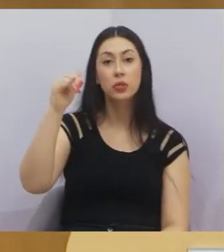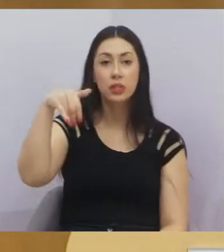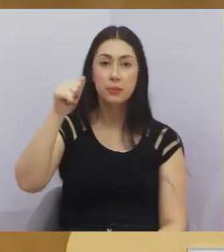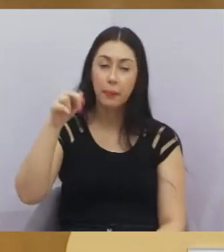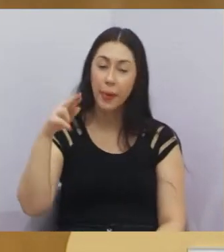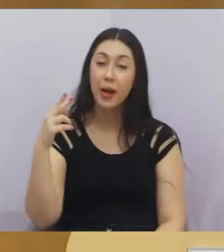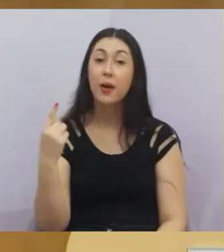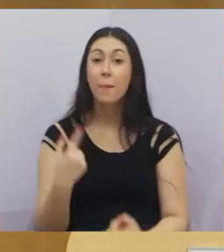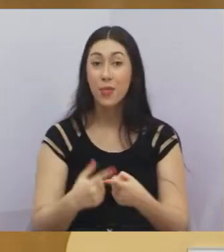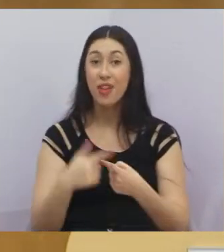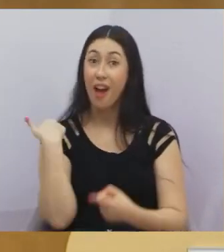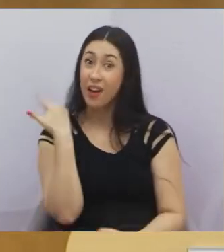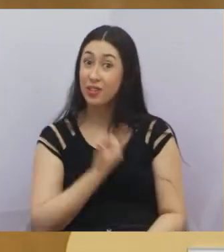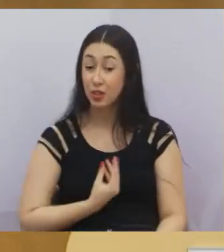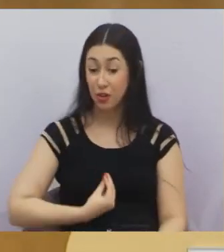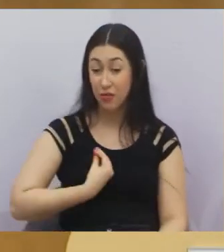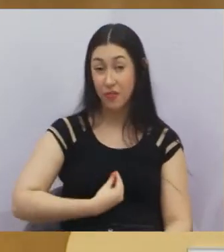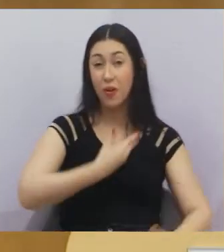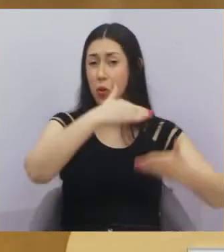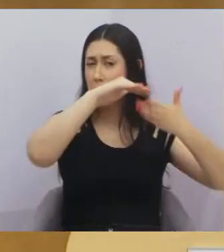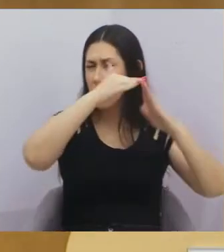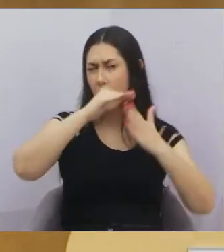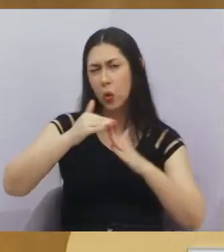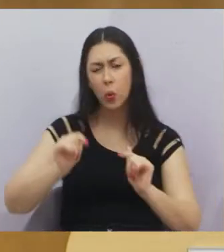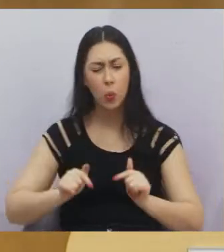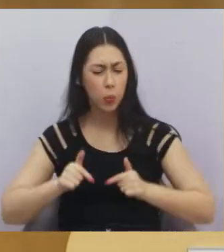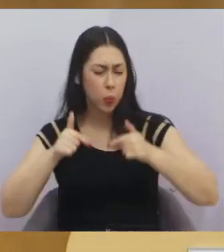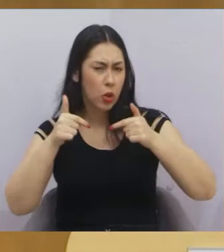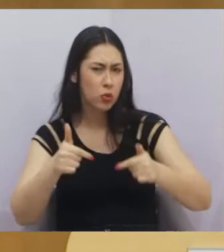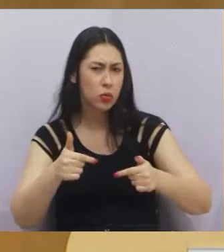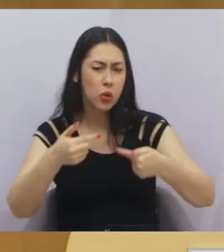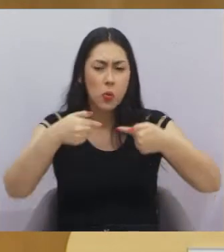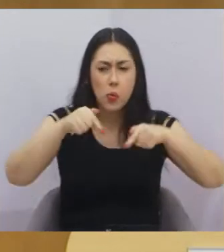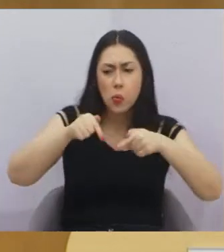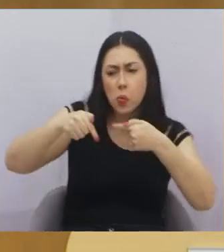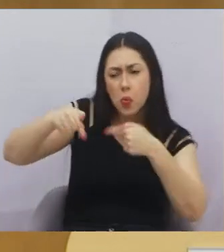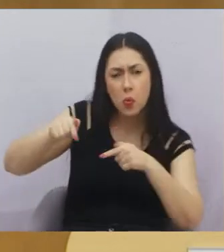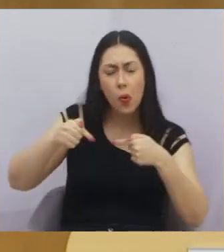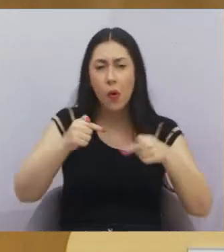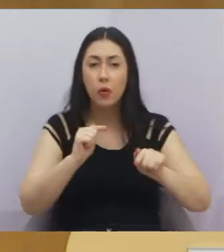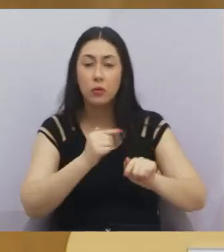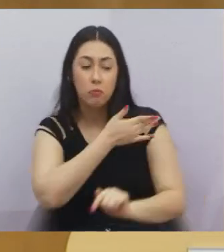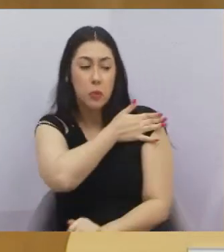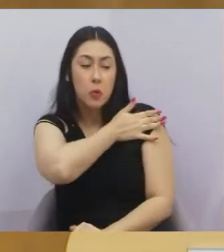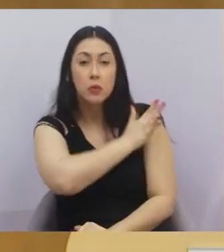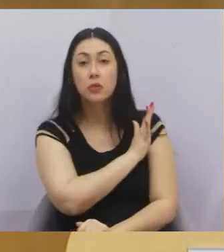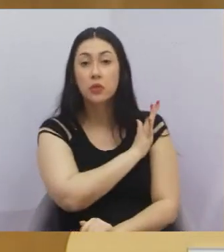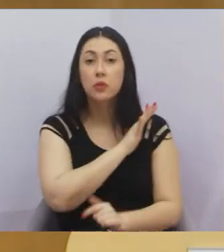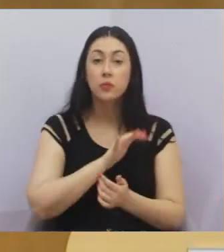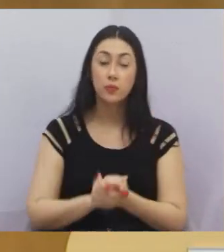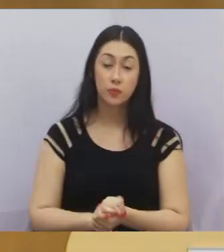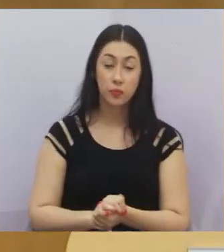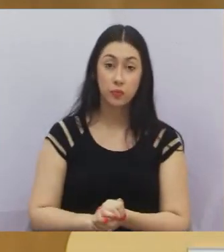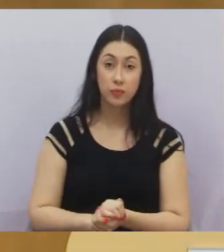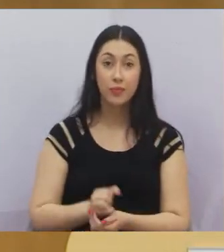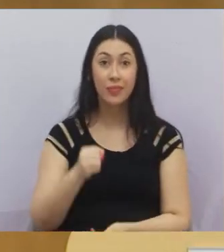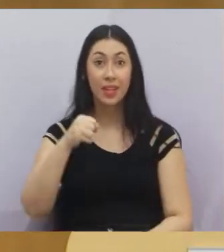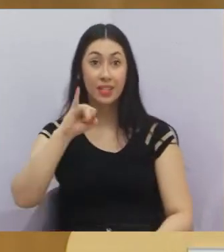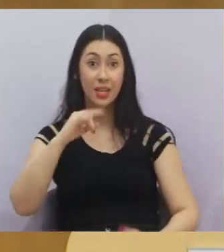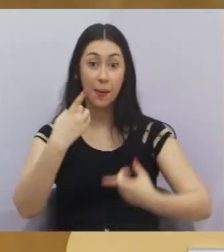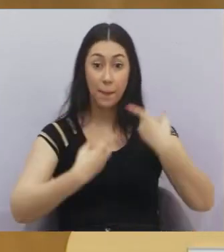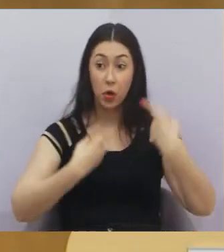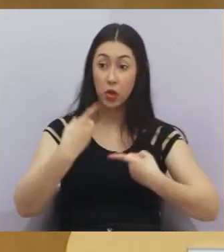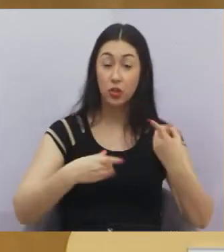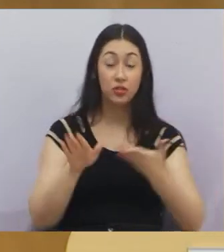a gente veio dos movimentos sociais, na luta do dia a dia, enfrentando todo o preconceito. E se não tiver